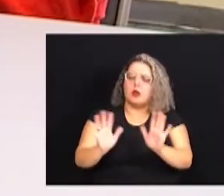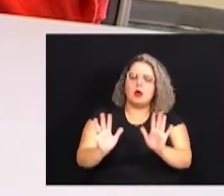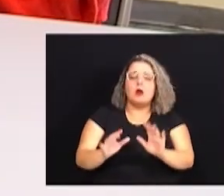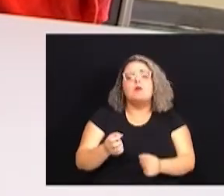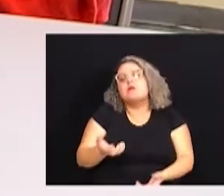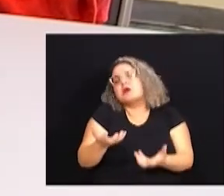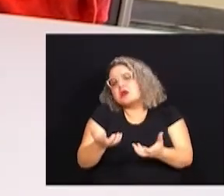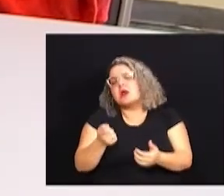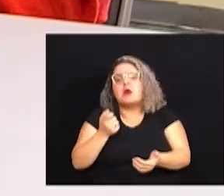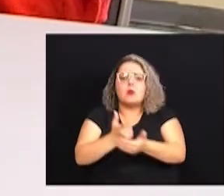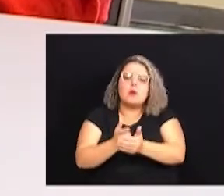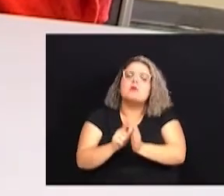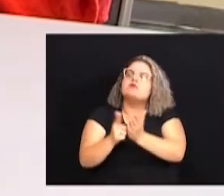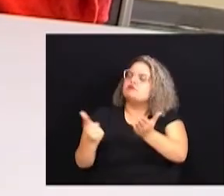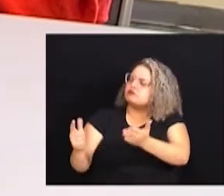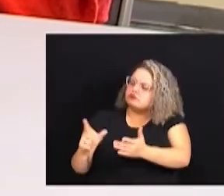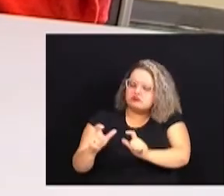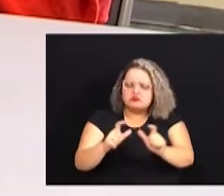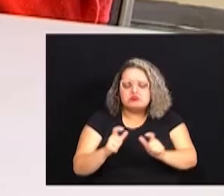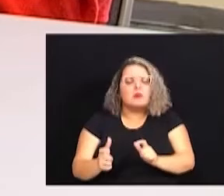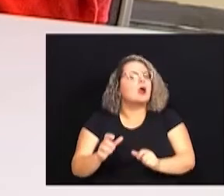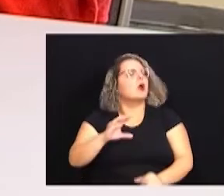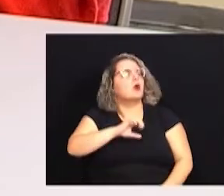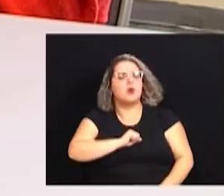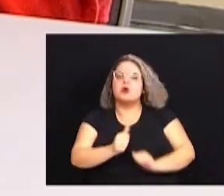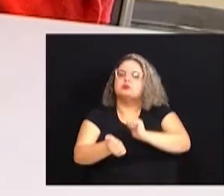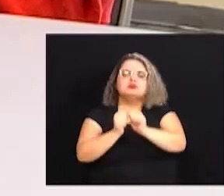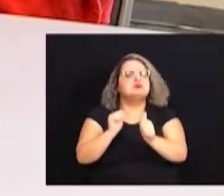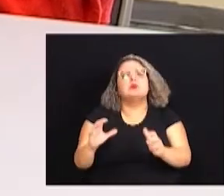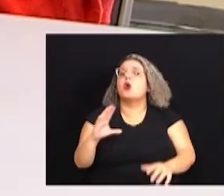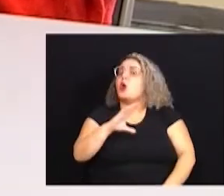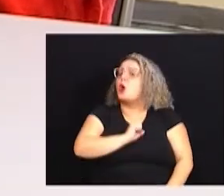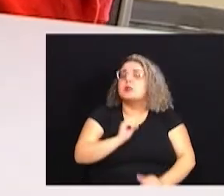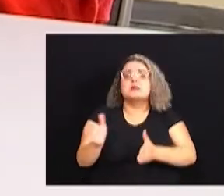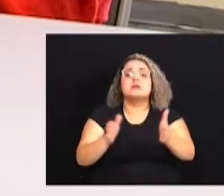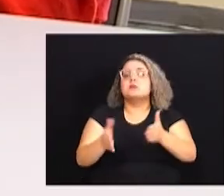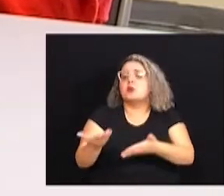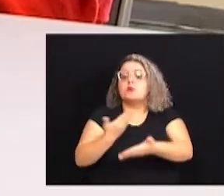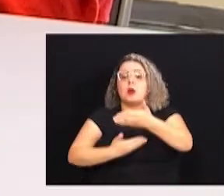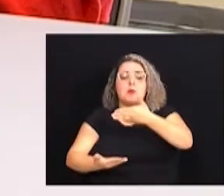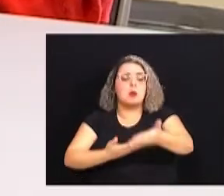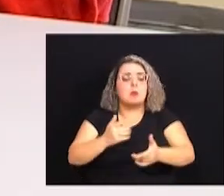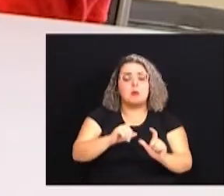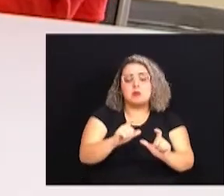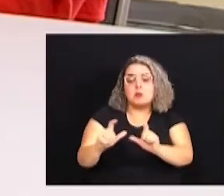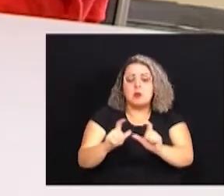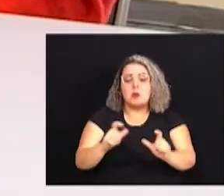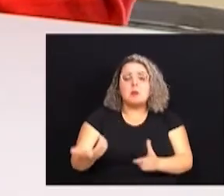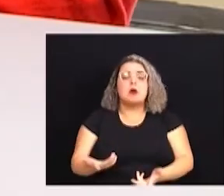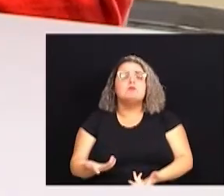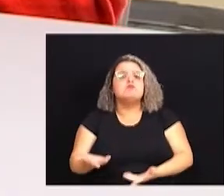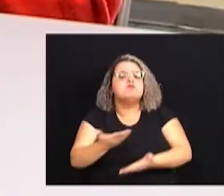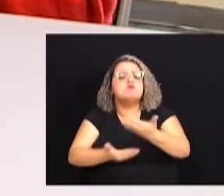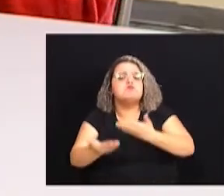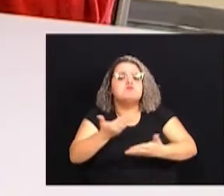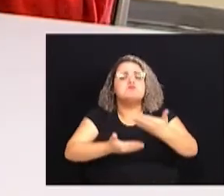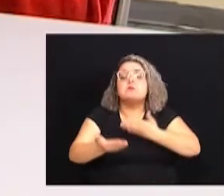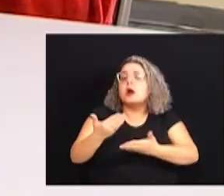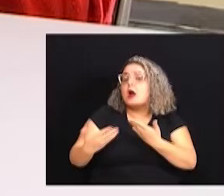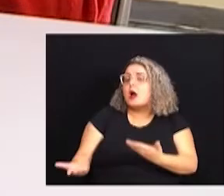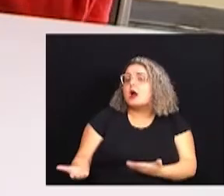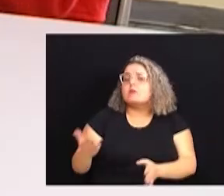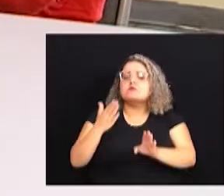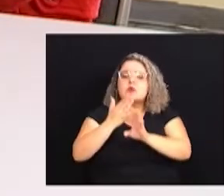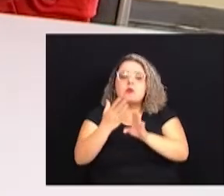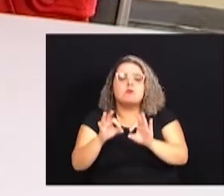não comprar o álbum. Quem quiser comprar, vai comprar, gente. Quem gosta do esporte, gosta desse momento de trocar